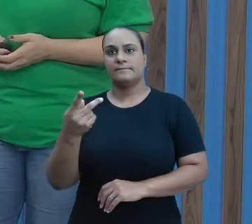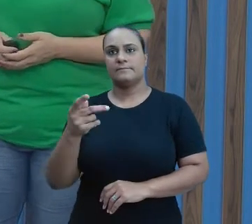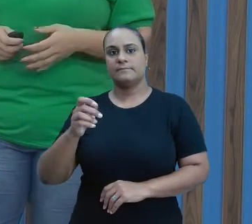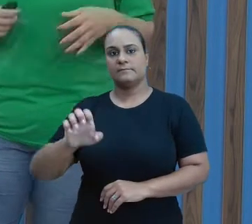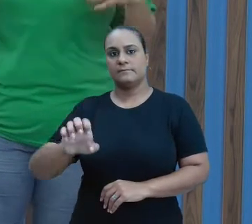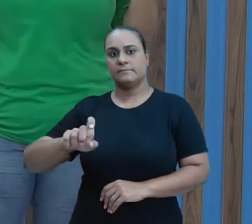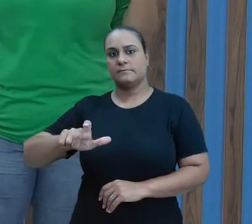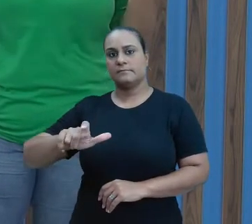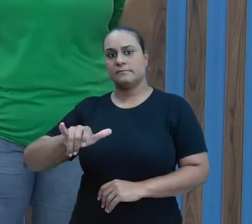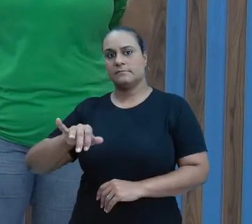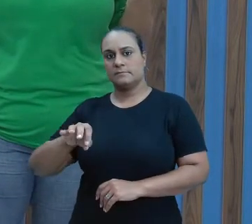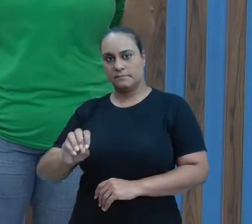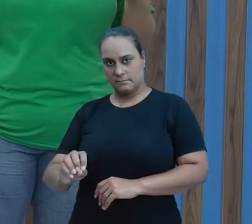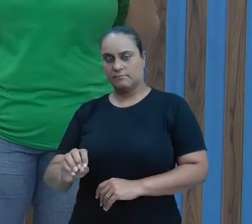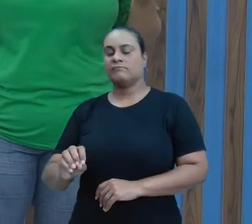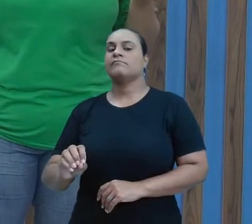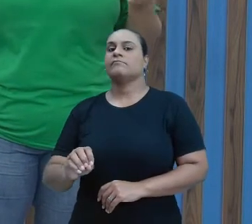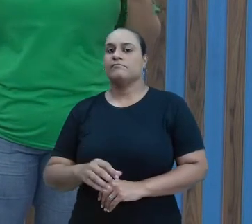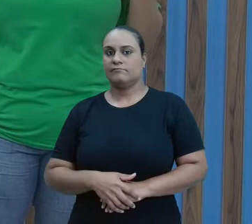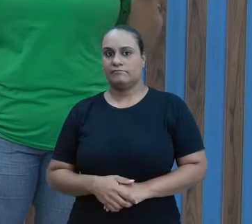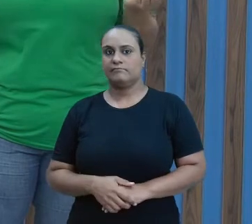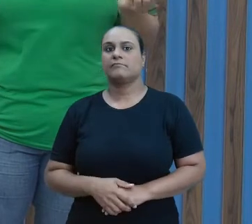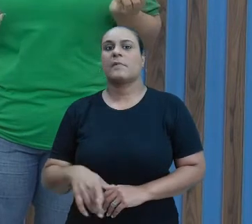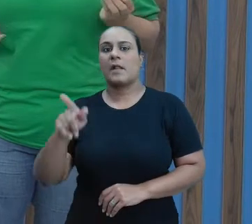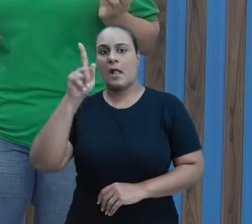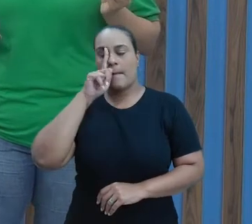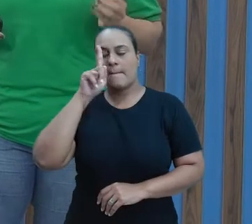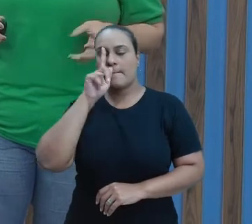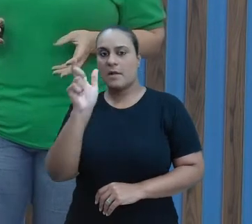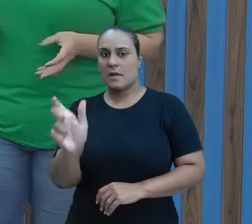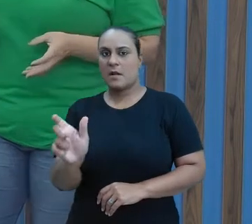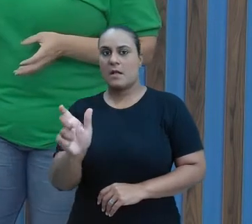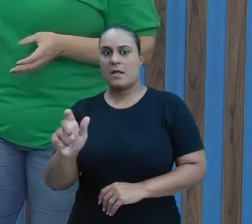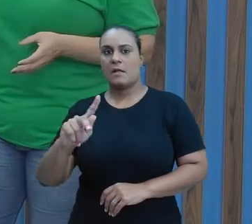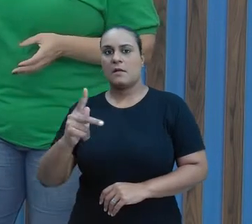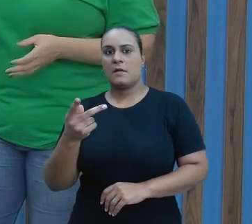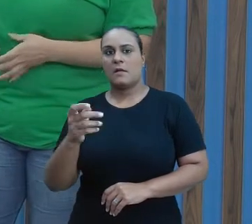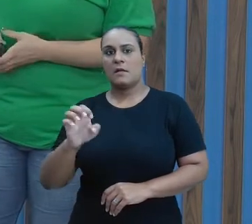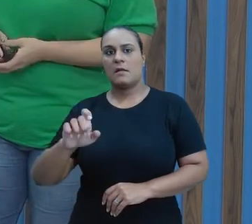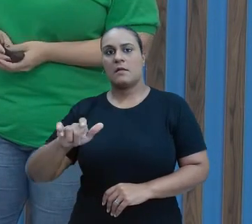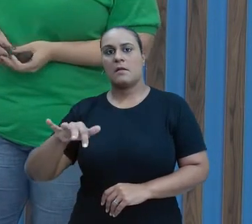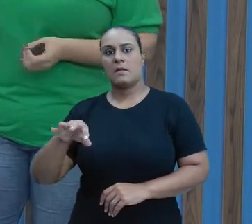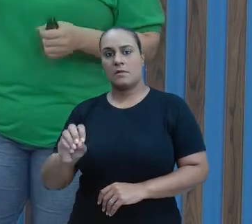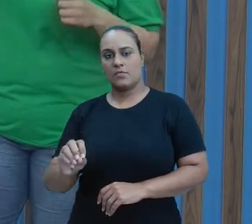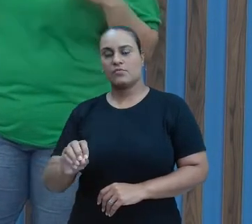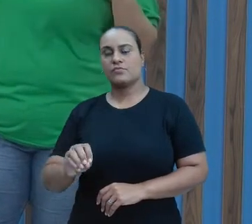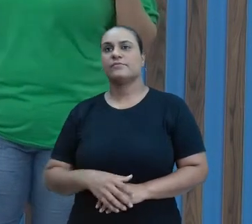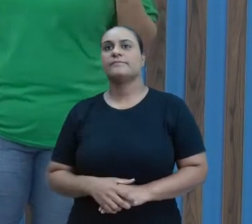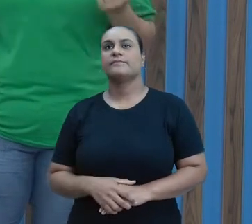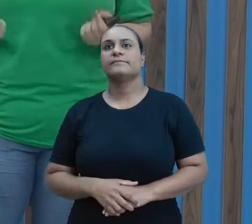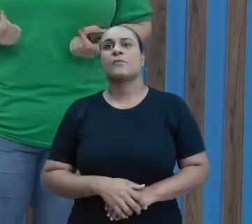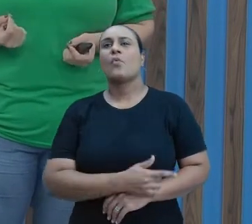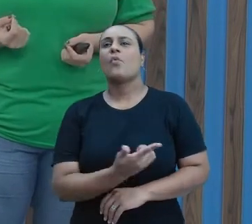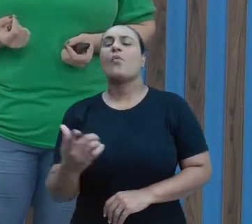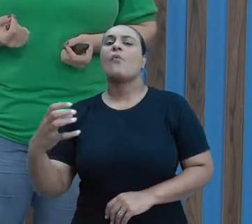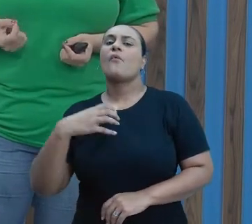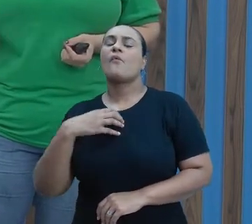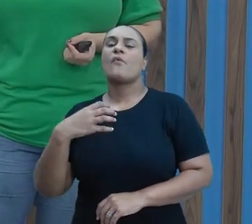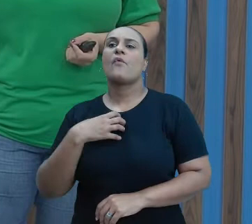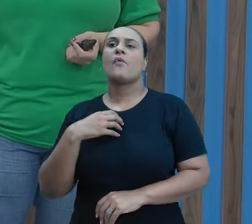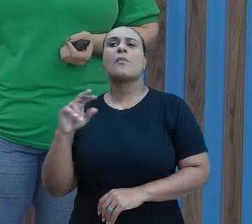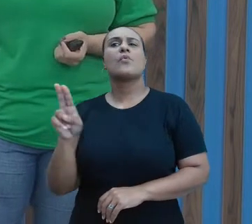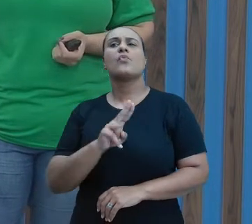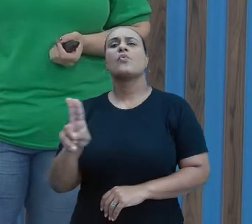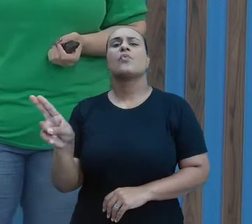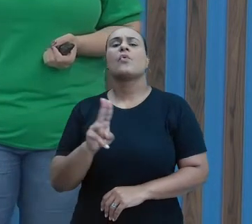o hélio veio desse nome, né, em grego, hélios, tá? Vamos seguir aqui. Outra forma de se denominar